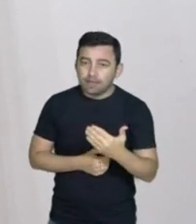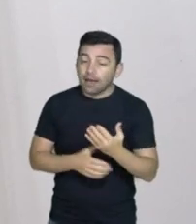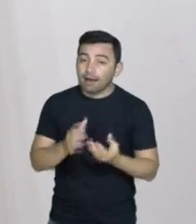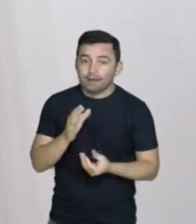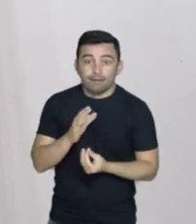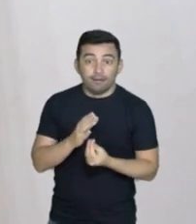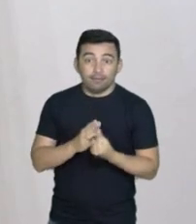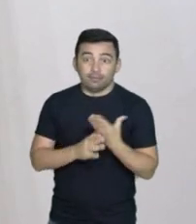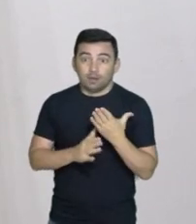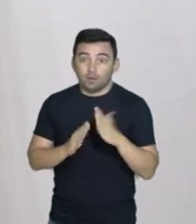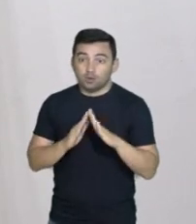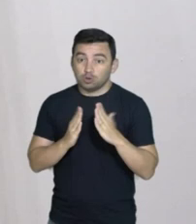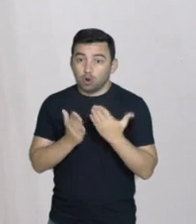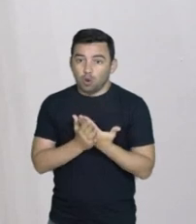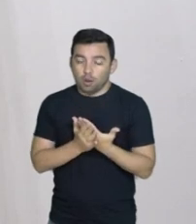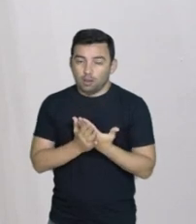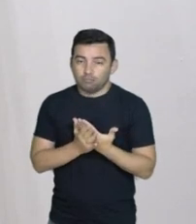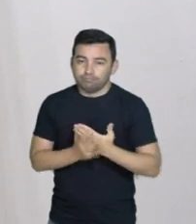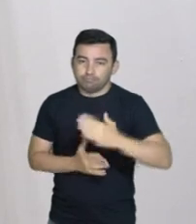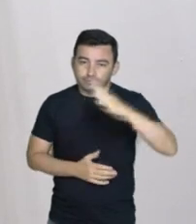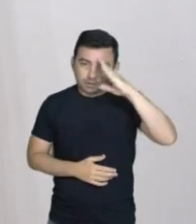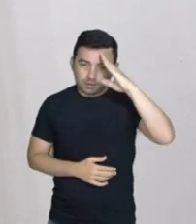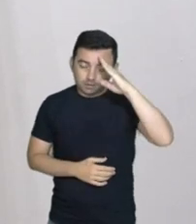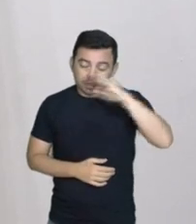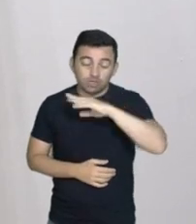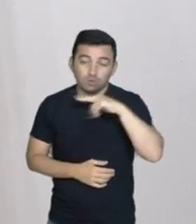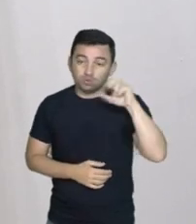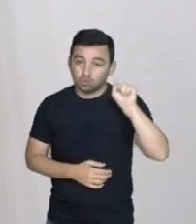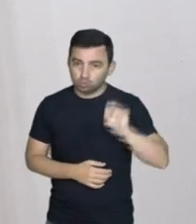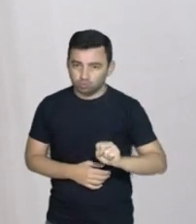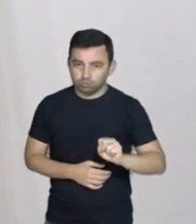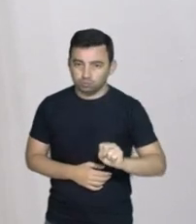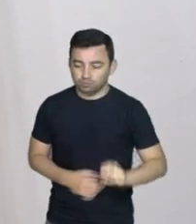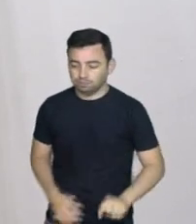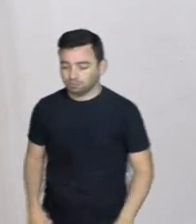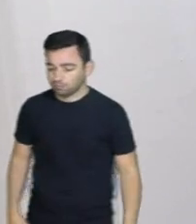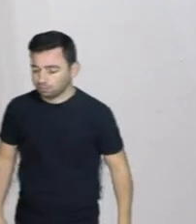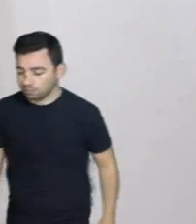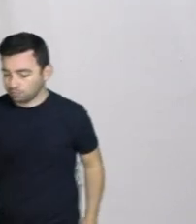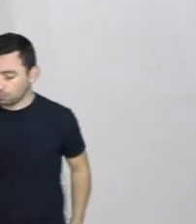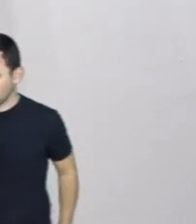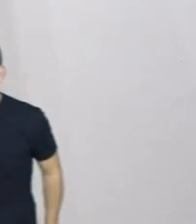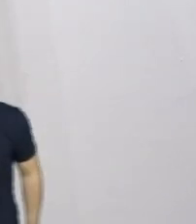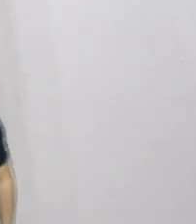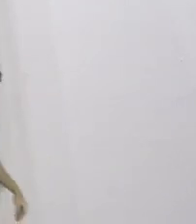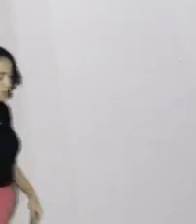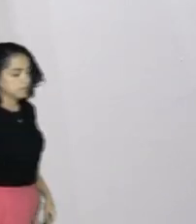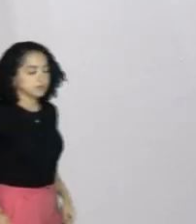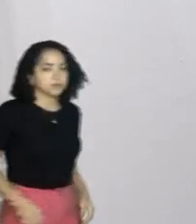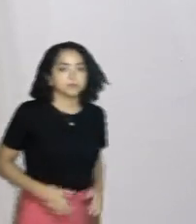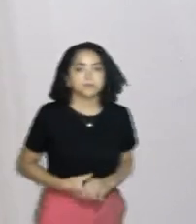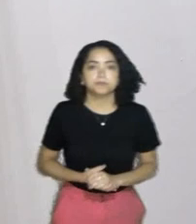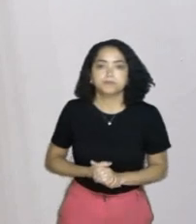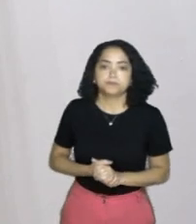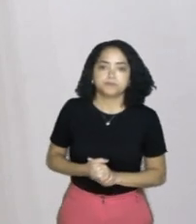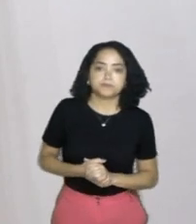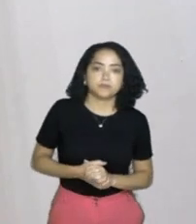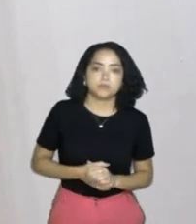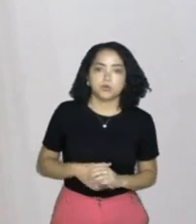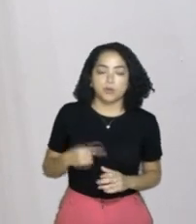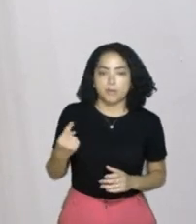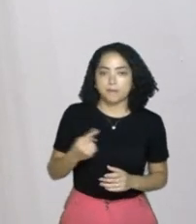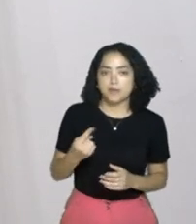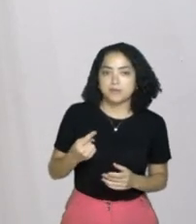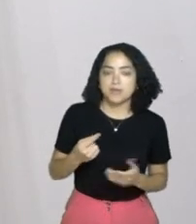de um colégio militar em Jaraguá do Sul Não é a primeira vez que eu faço ao